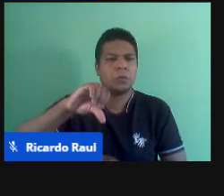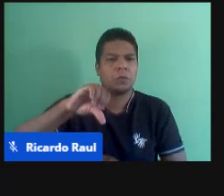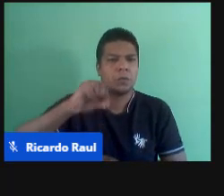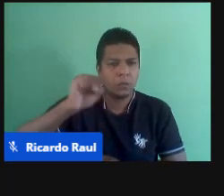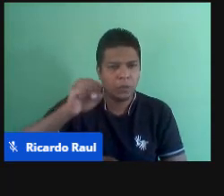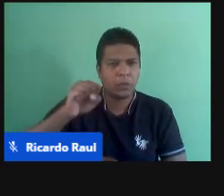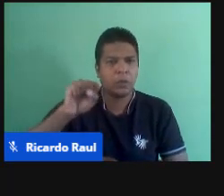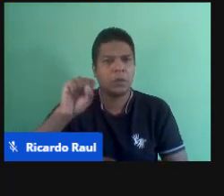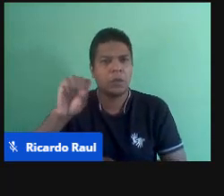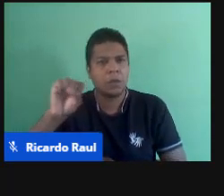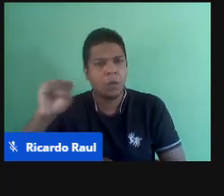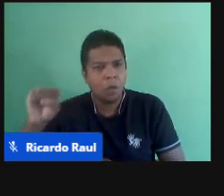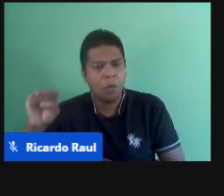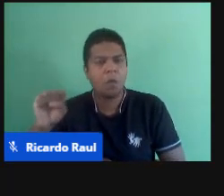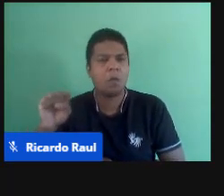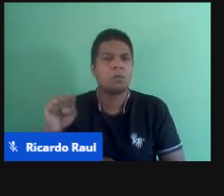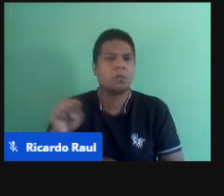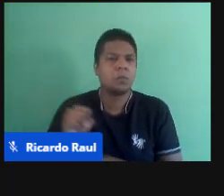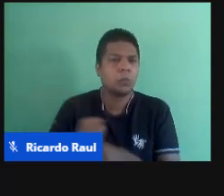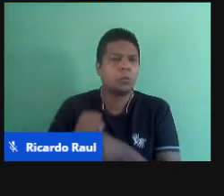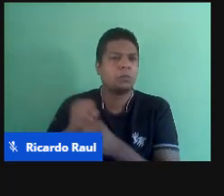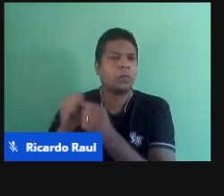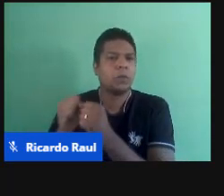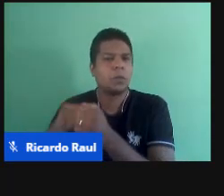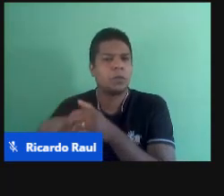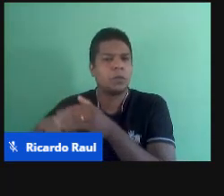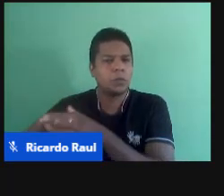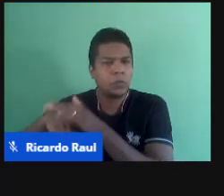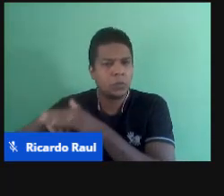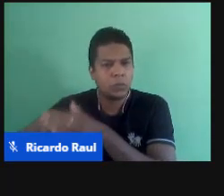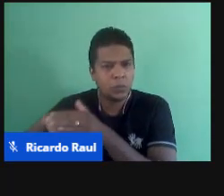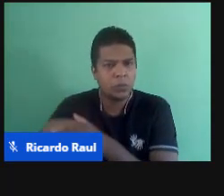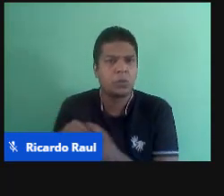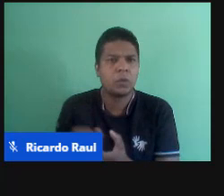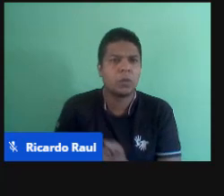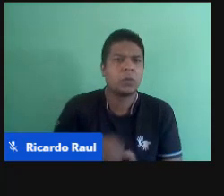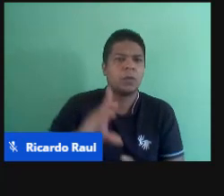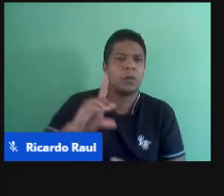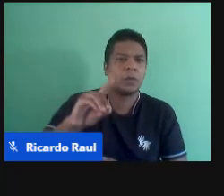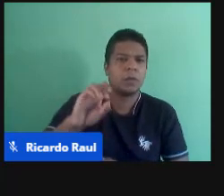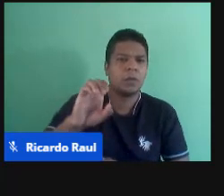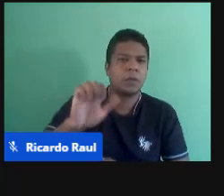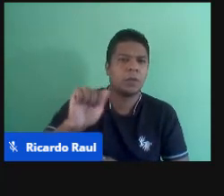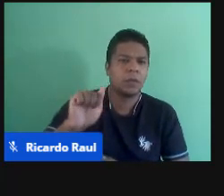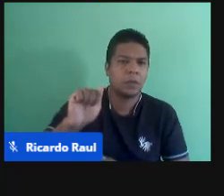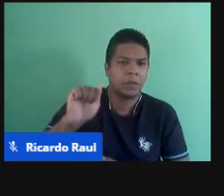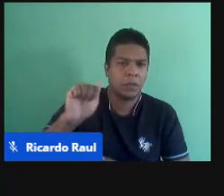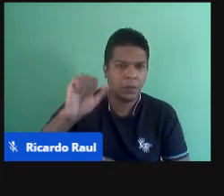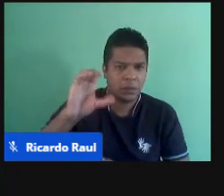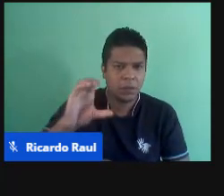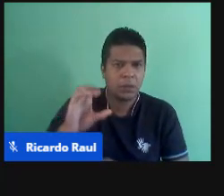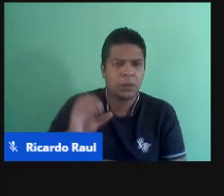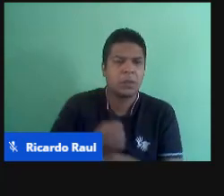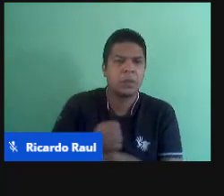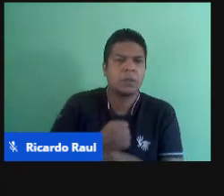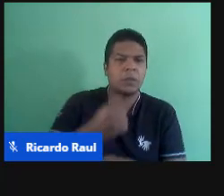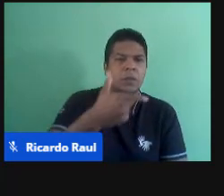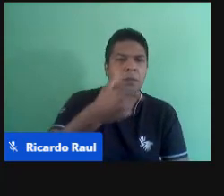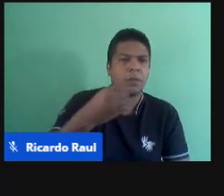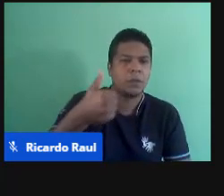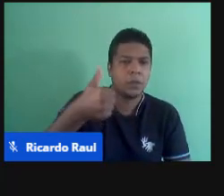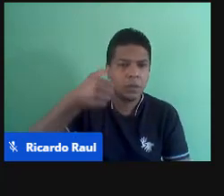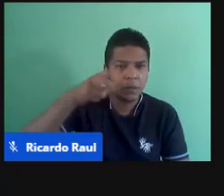escola, participando dos nossos jogos, que era uma atividade, inclusive, da DEAC. Em 2015 veio a